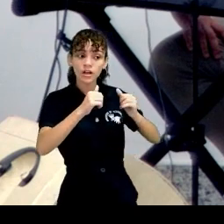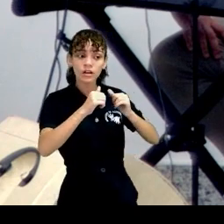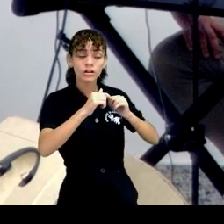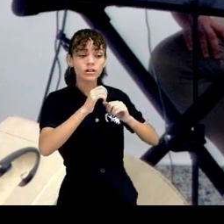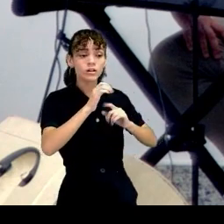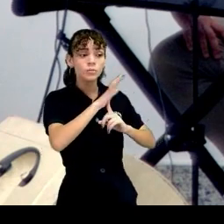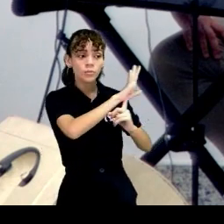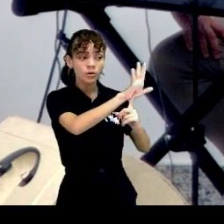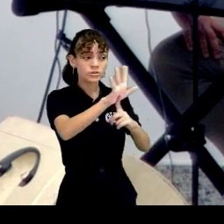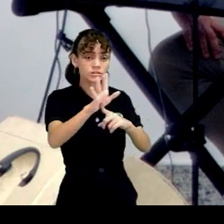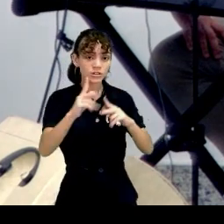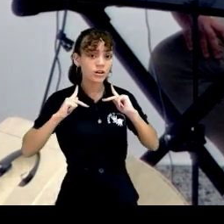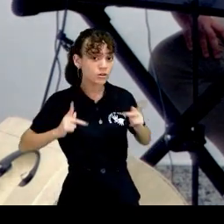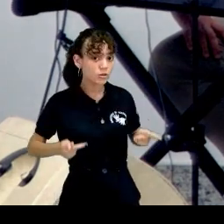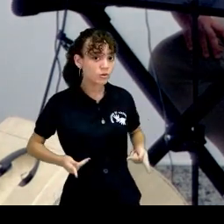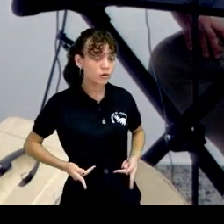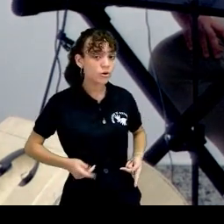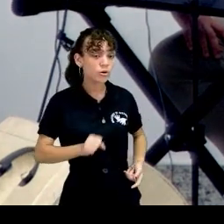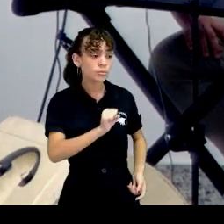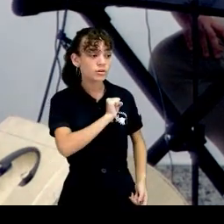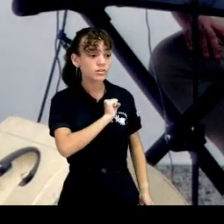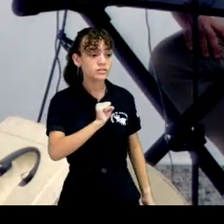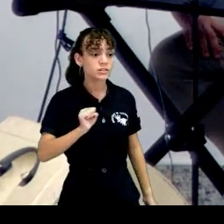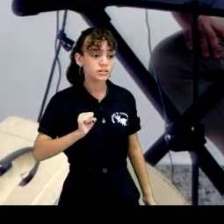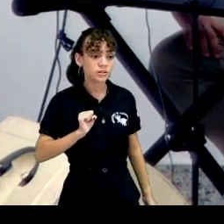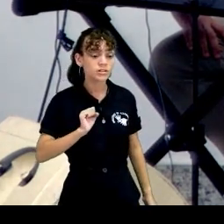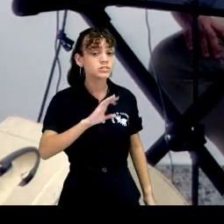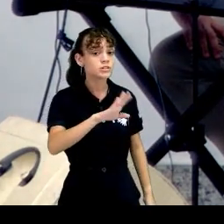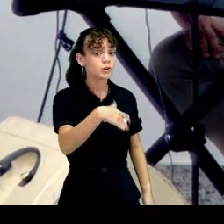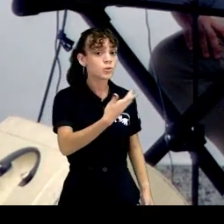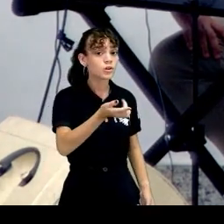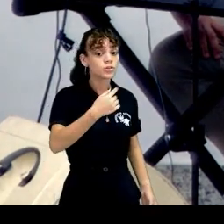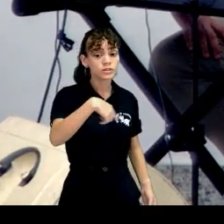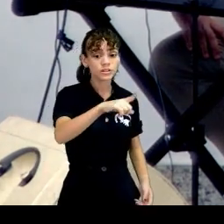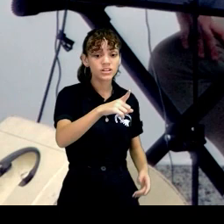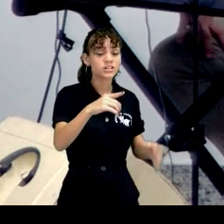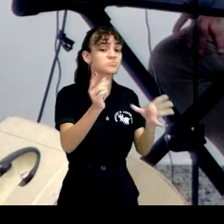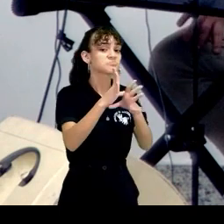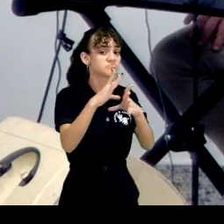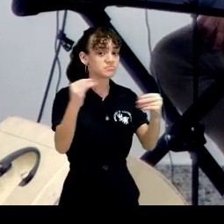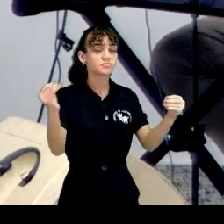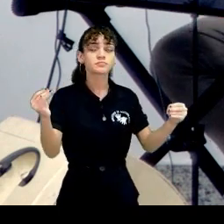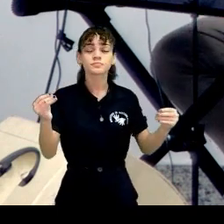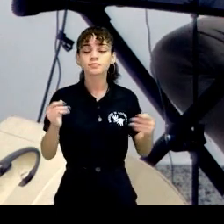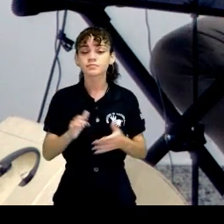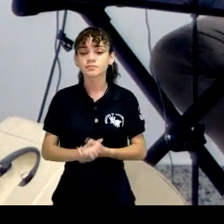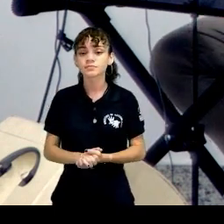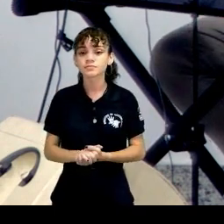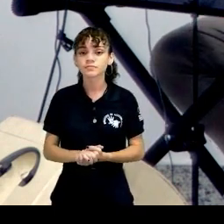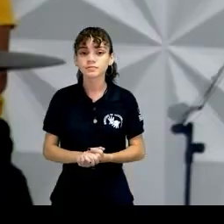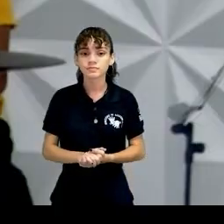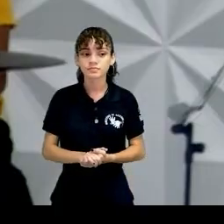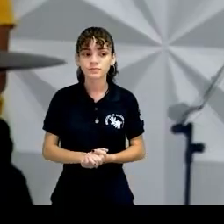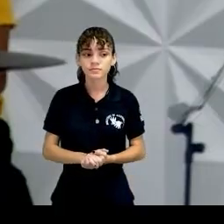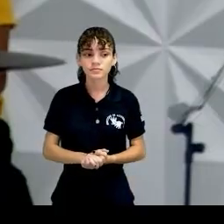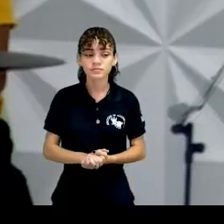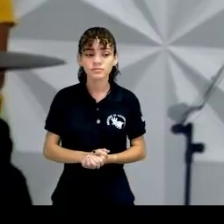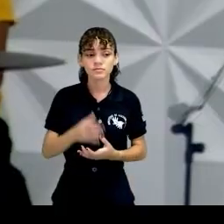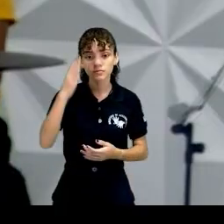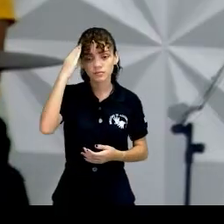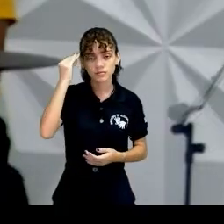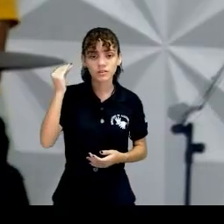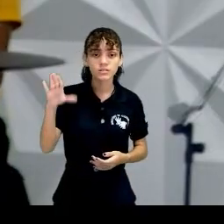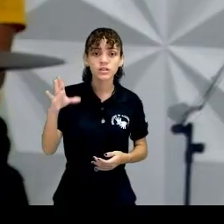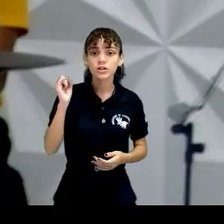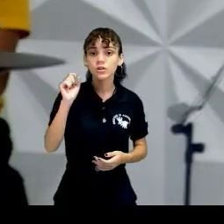iam, foram purificados. Não sei pelo que você tem esperado para glorificar o nome do Senhor. Esperando a